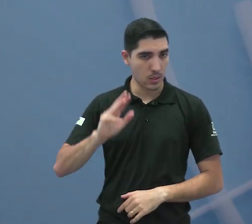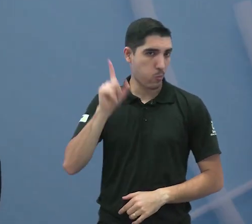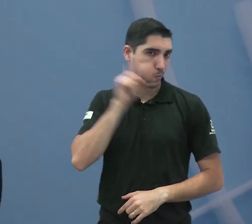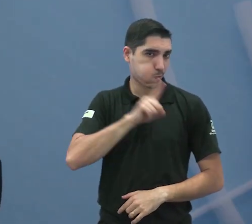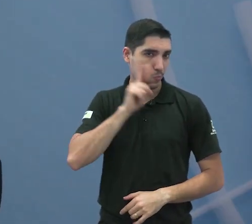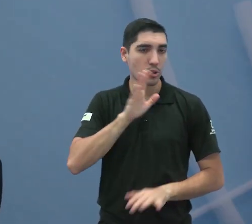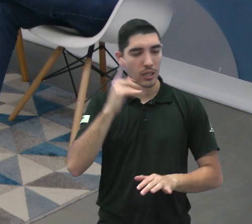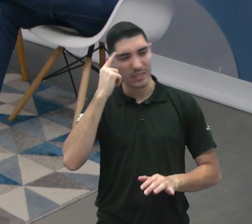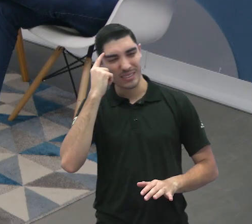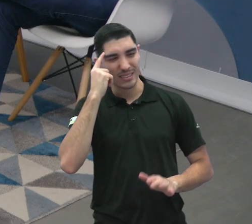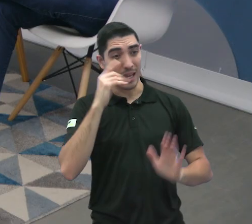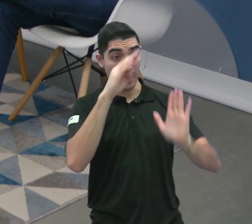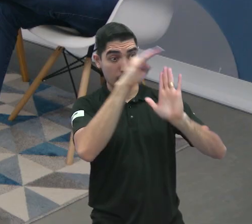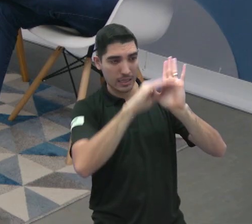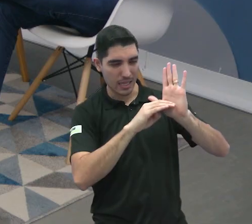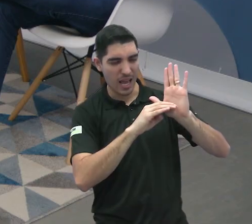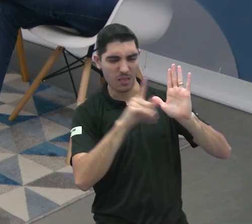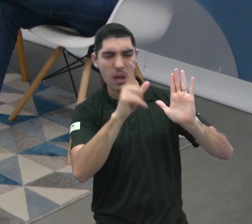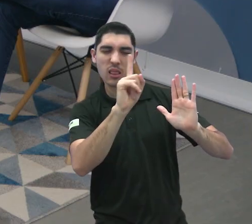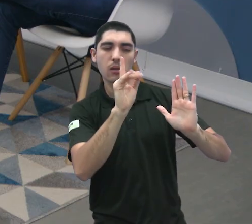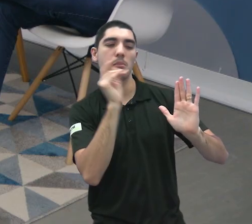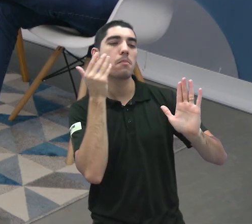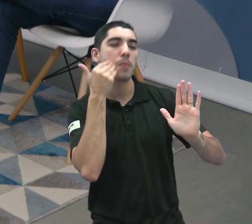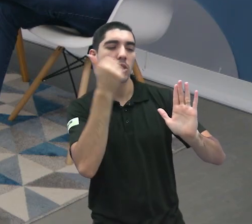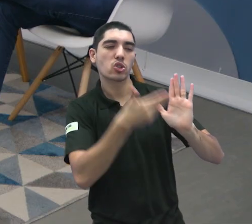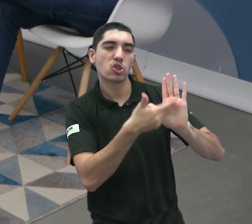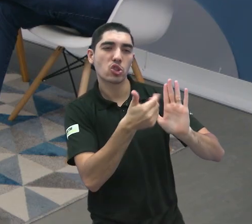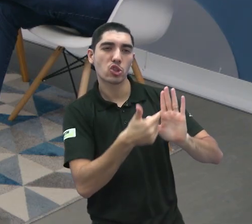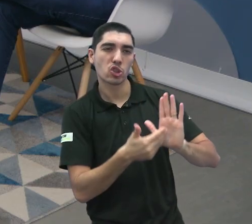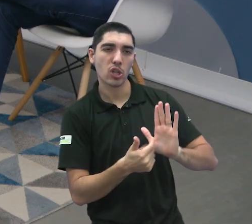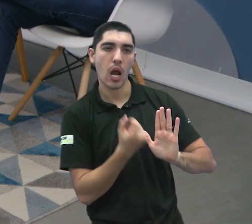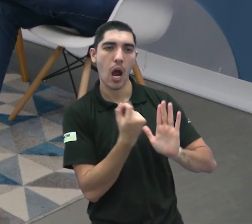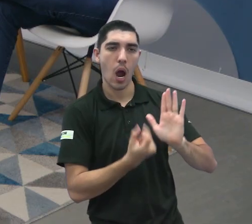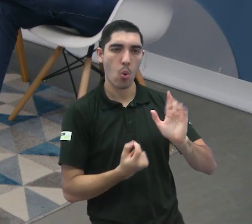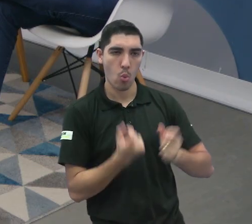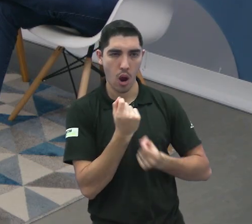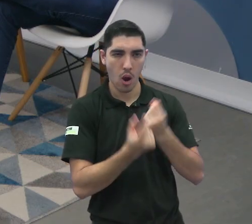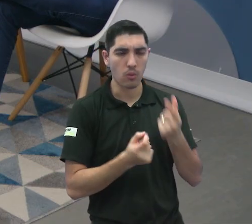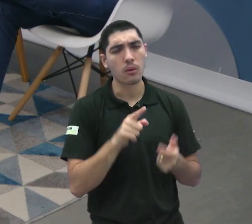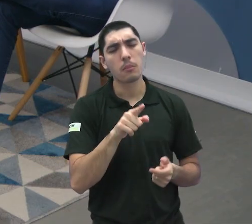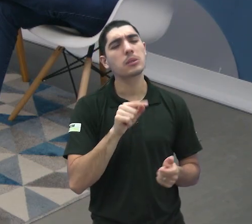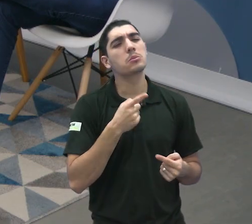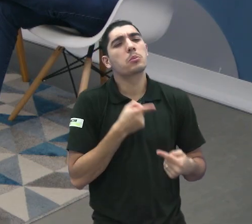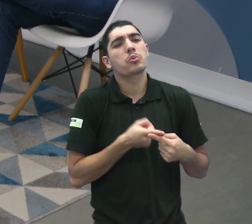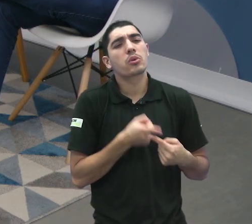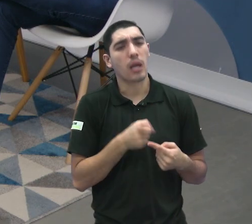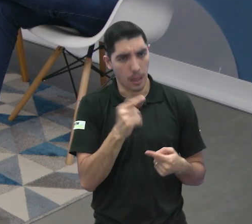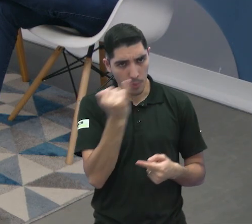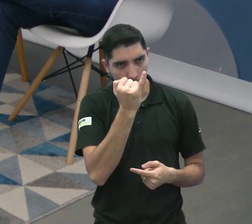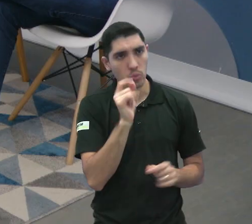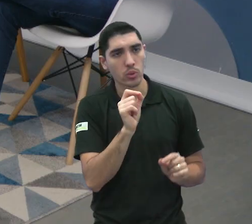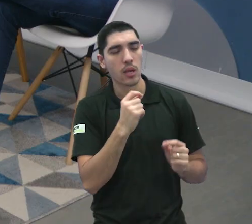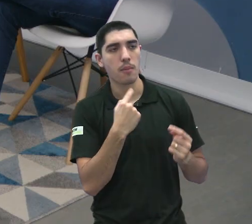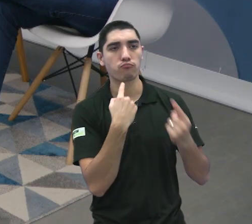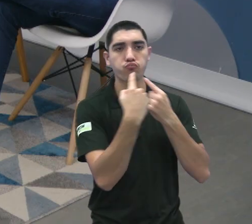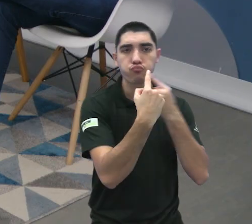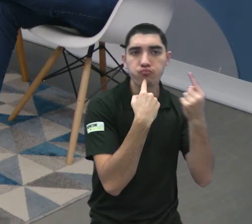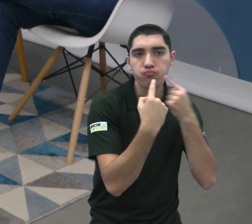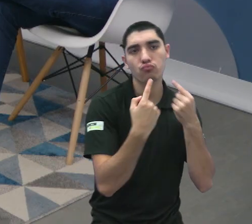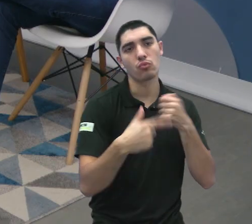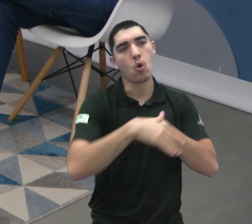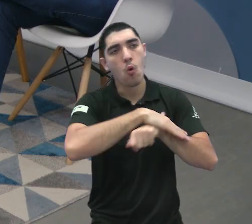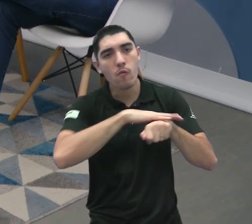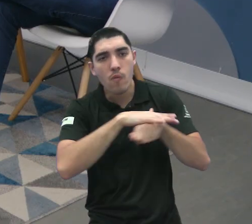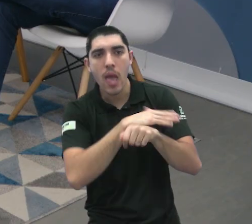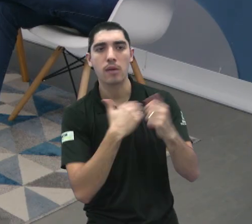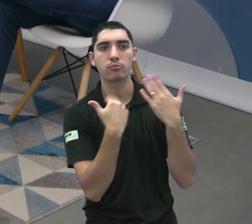Sim. Isso tem uma questão do diálogo, da narrativa que se cria em cima de todos os